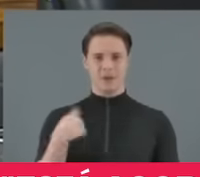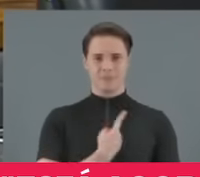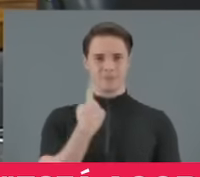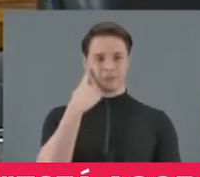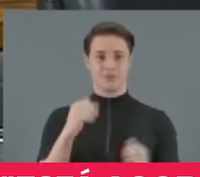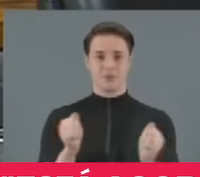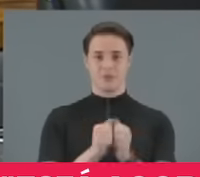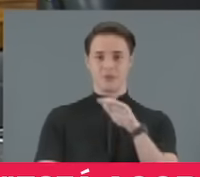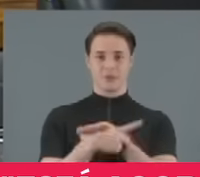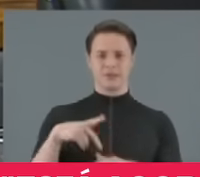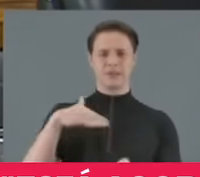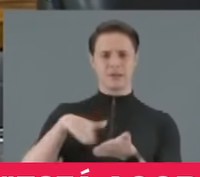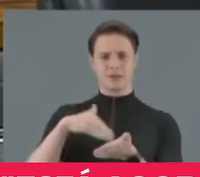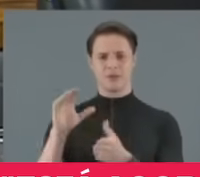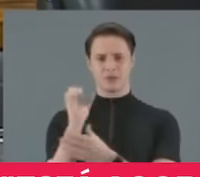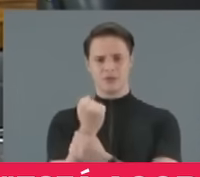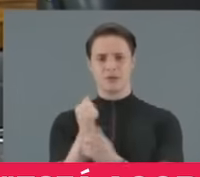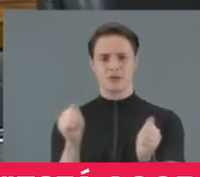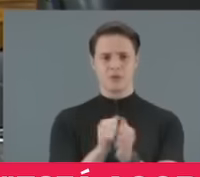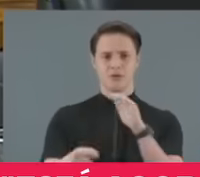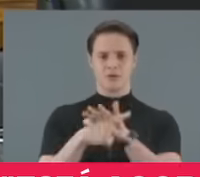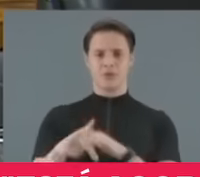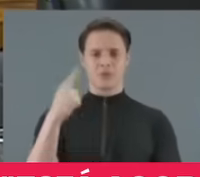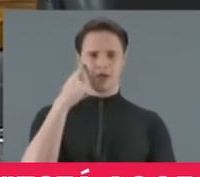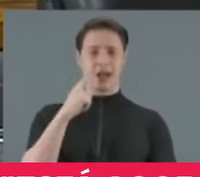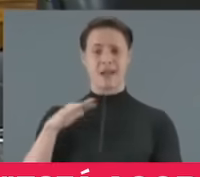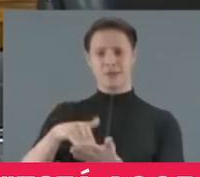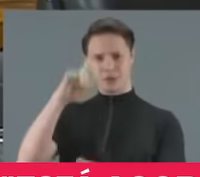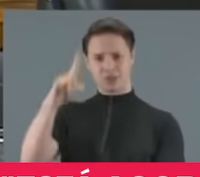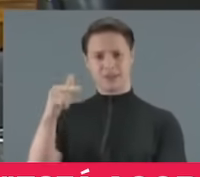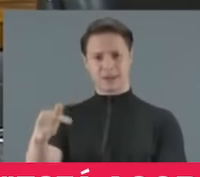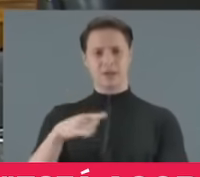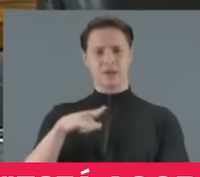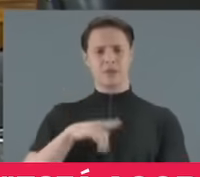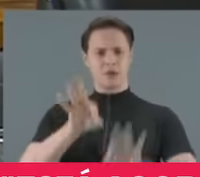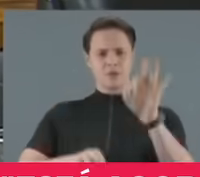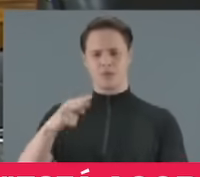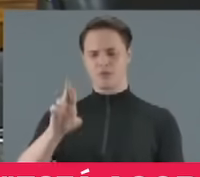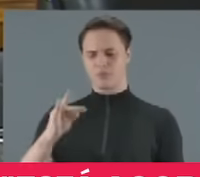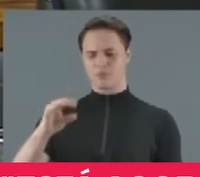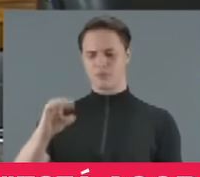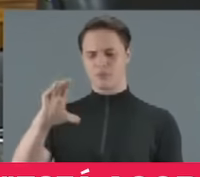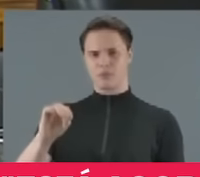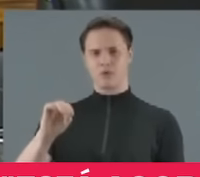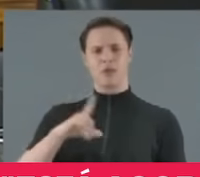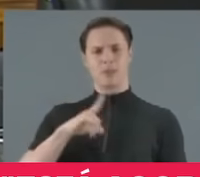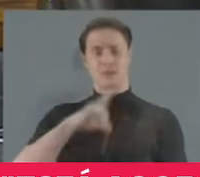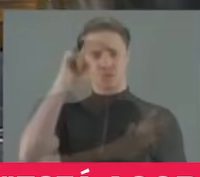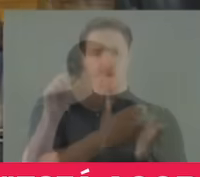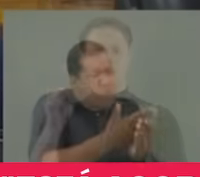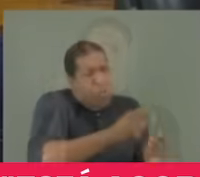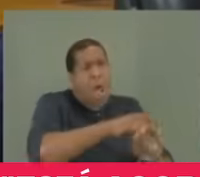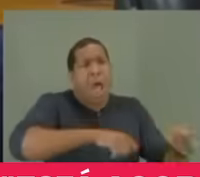de férias ou não, era o secretário de segurança, que foi ministro de Bolsonaro, diz, até o dia 7 o protocolo estava válido. No dia 8 ele deixa de